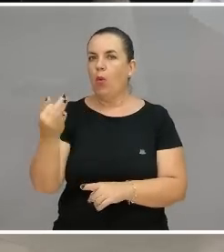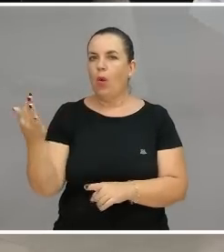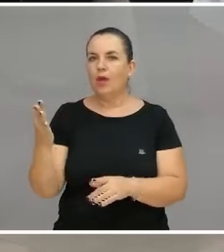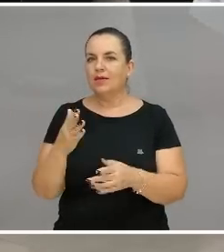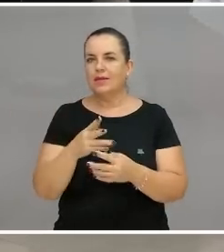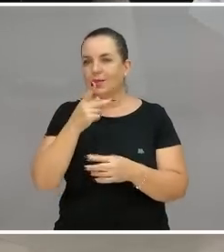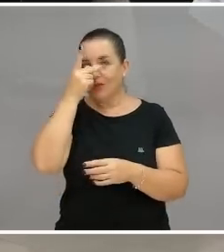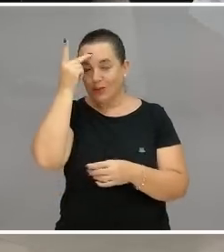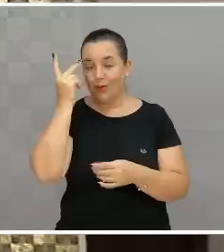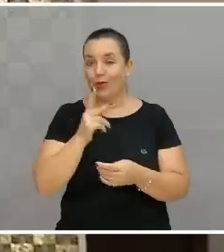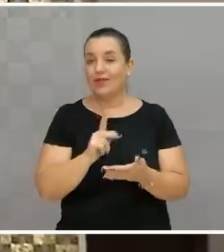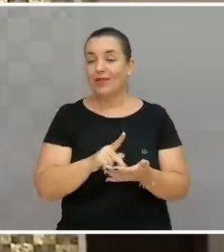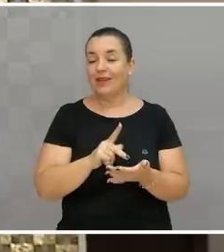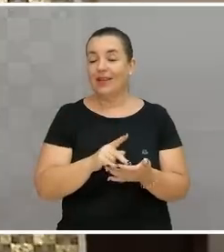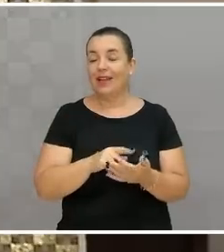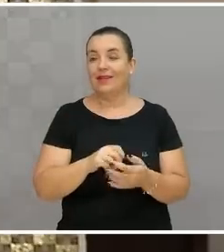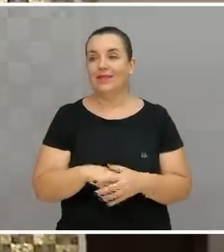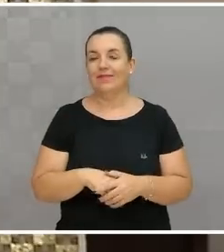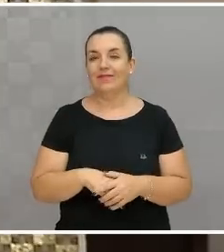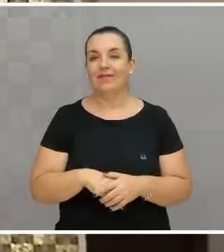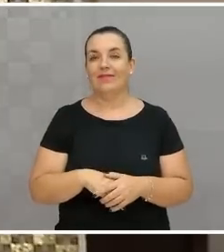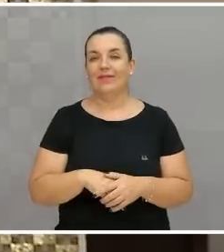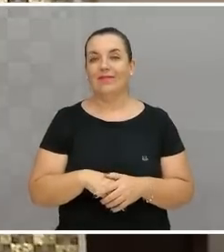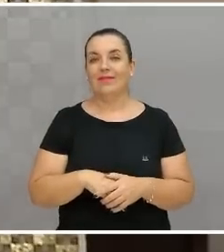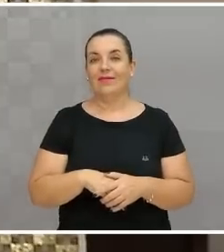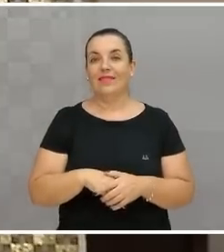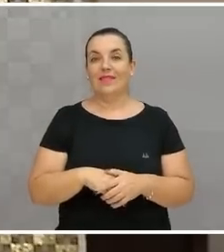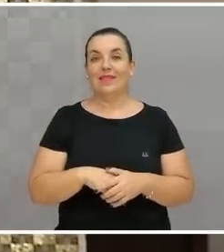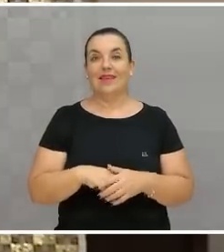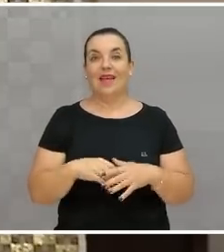não chamaria? Todos os batizados.